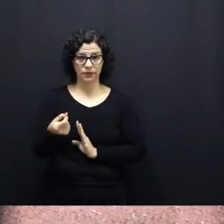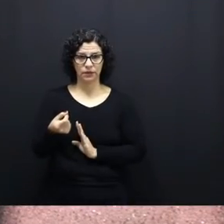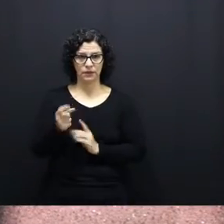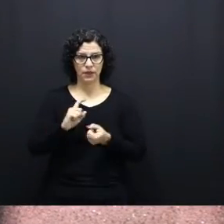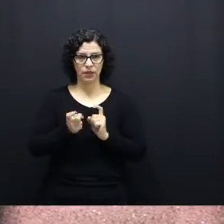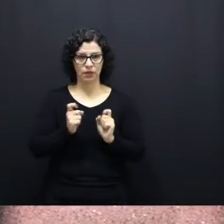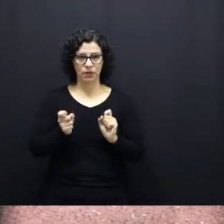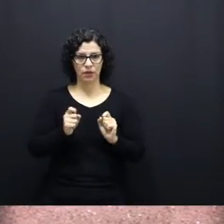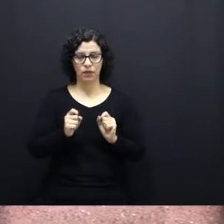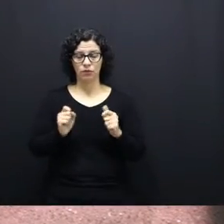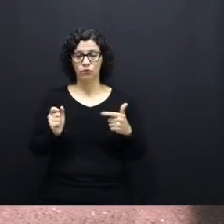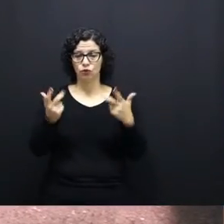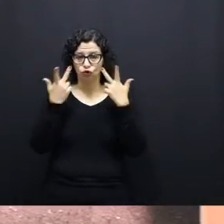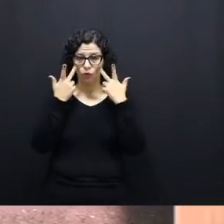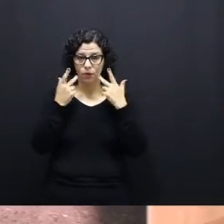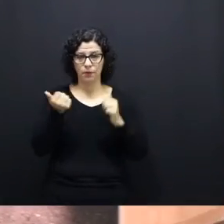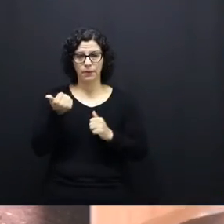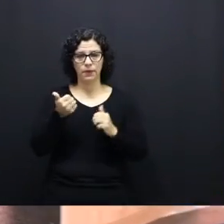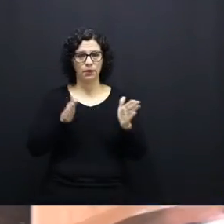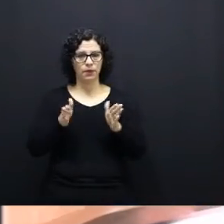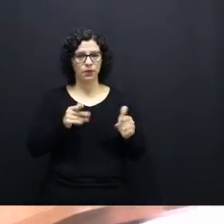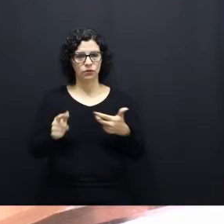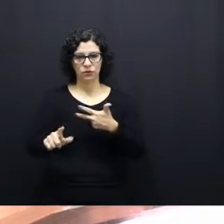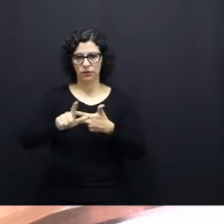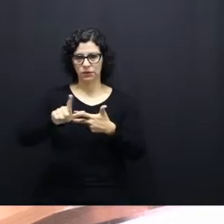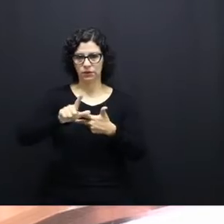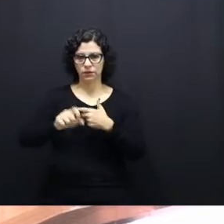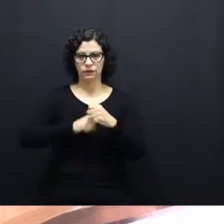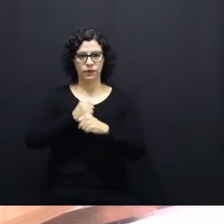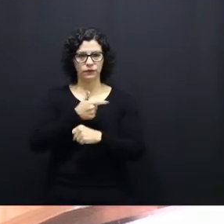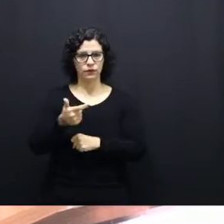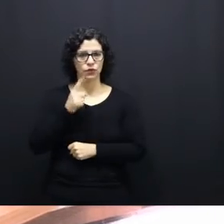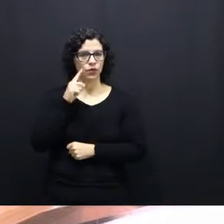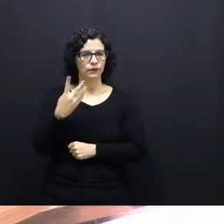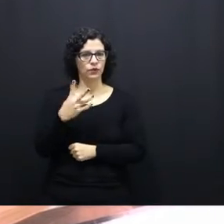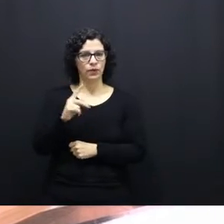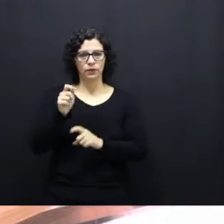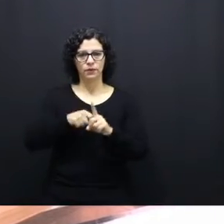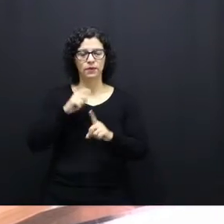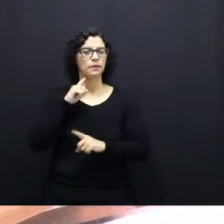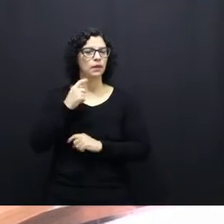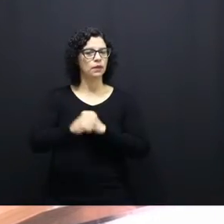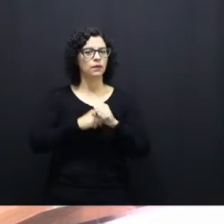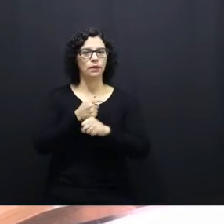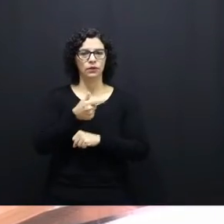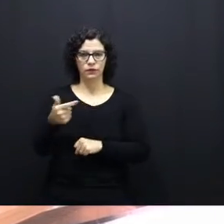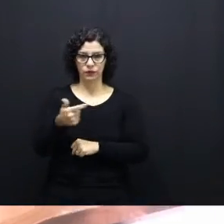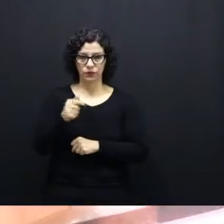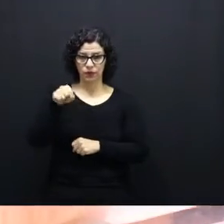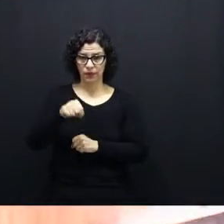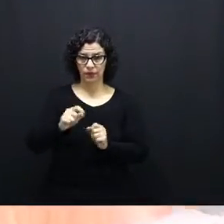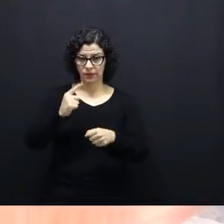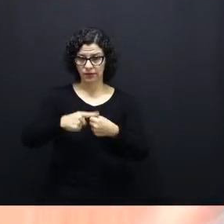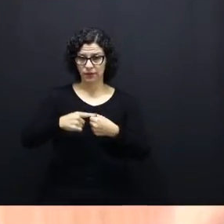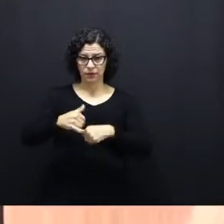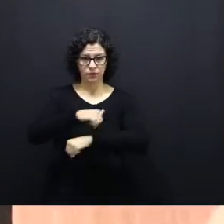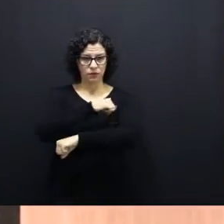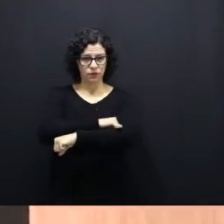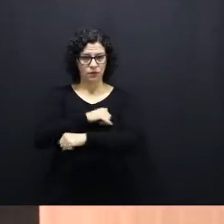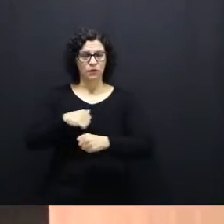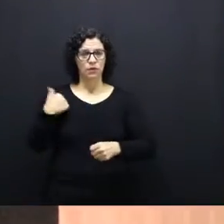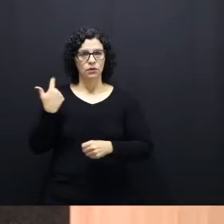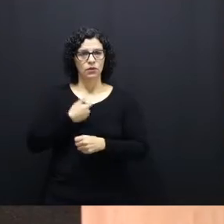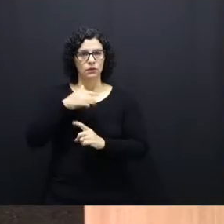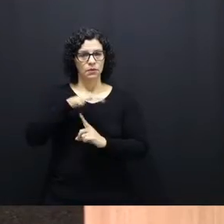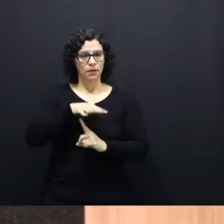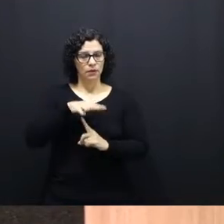do 1º período legislativo 2022 aos 24 dias do mês de maio 2022 nesta cidade de São José dos